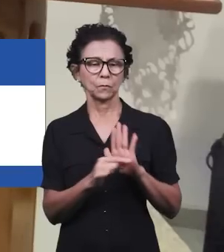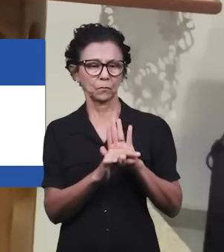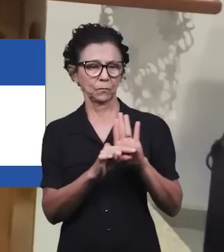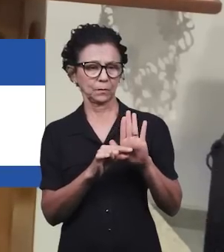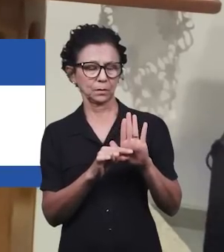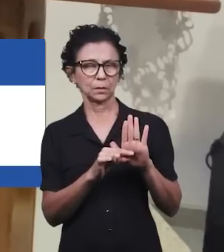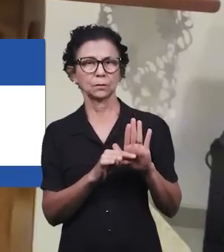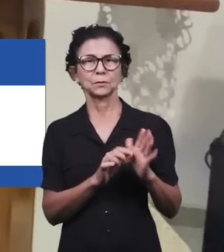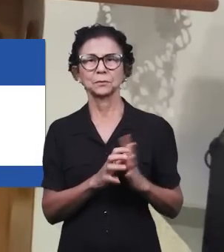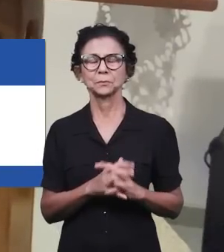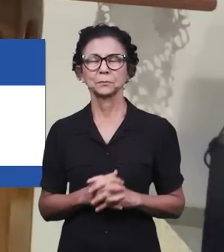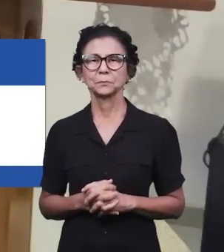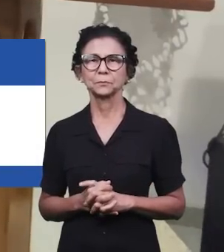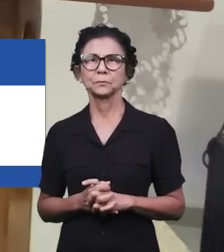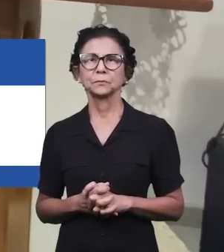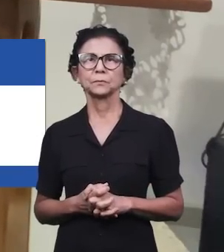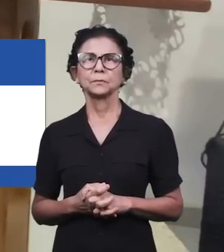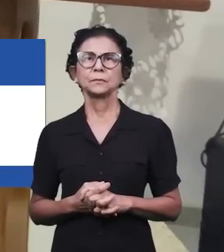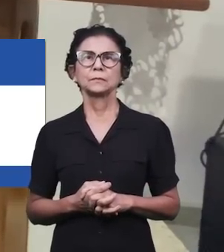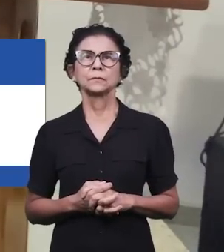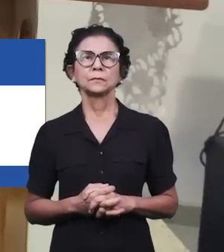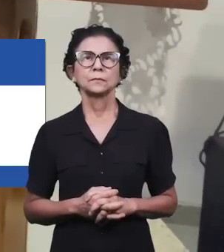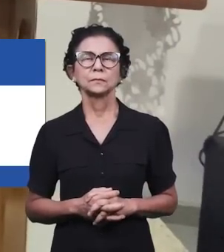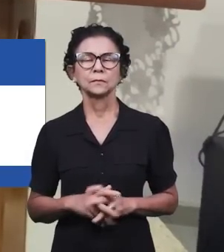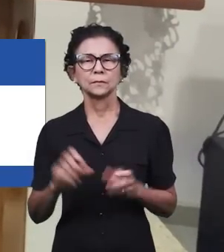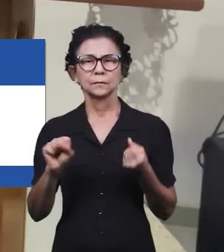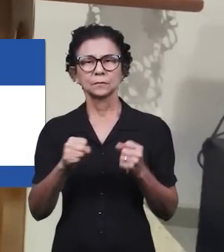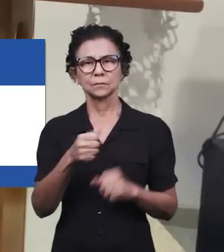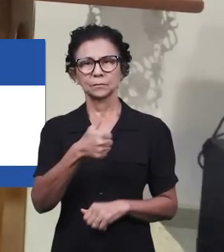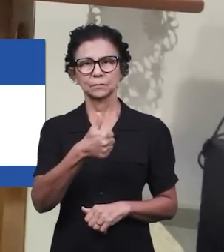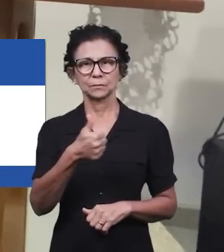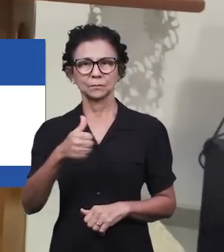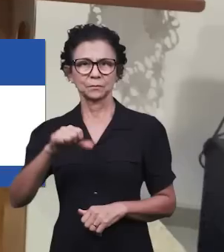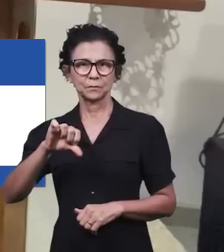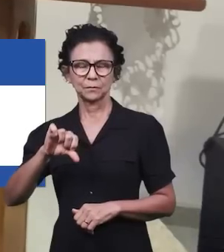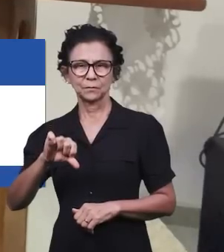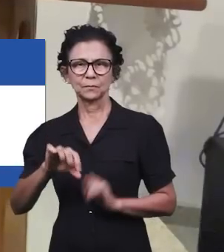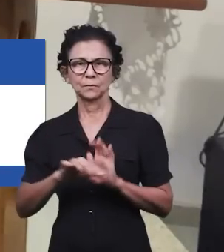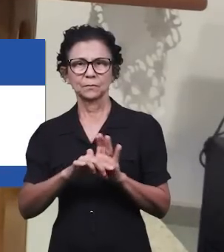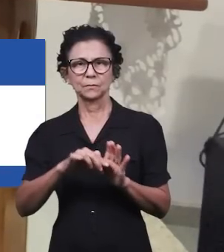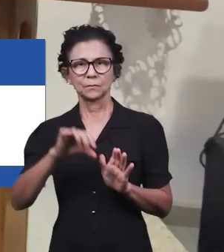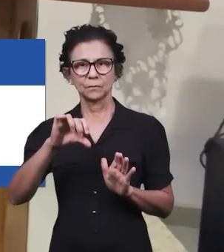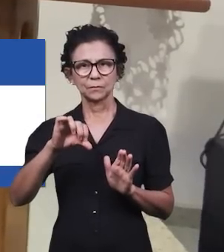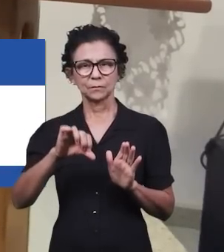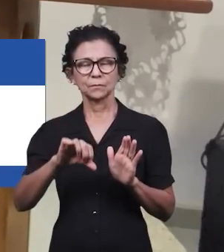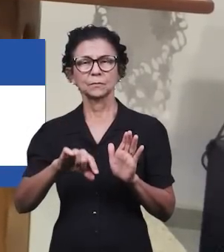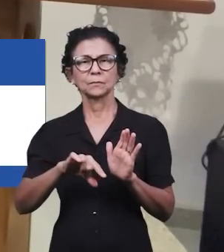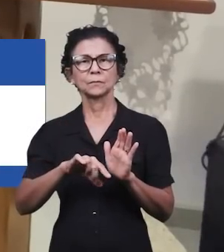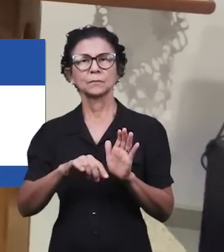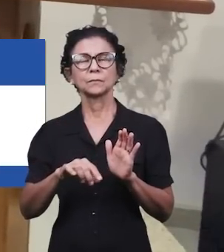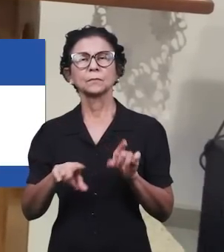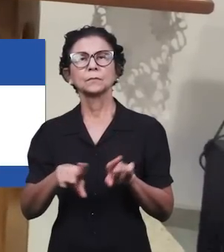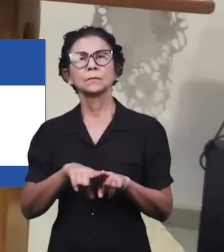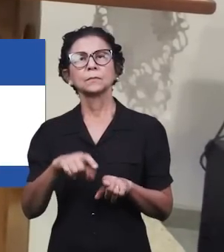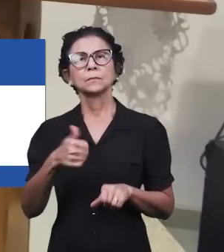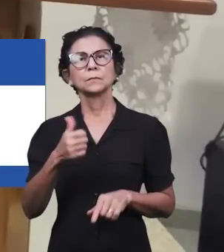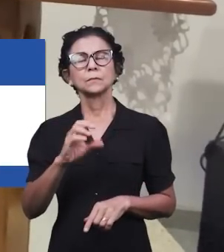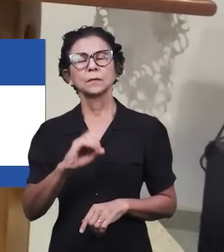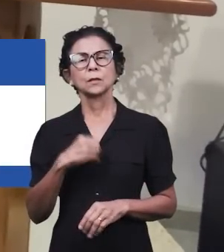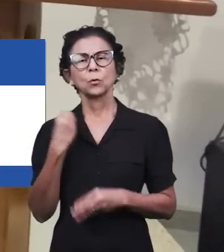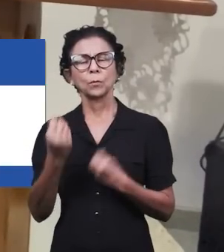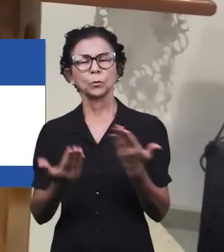para os jovens, que é Salmo 119, 9 e 10. Como purificará o jovem o seu